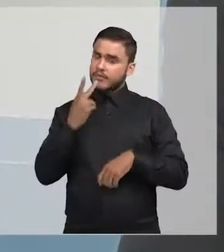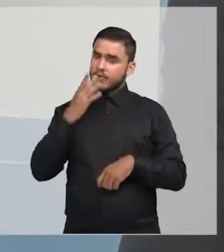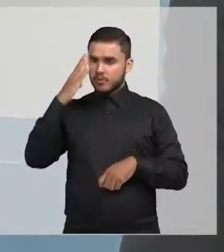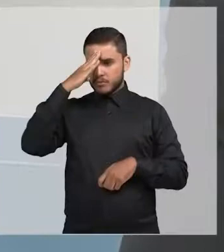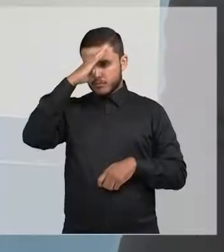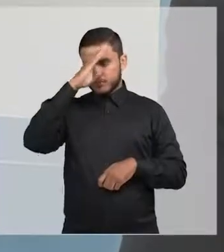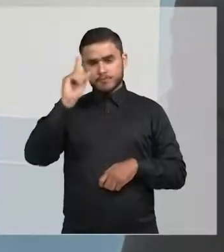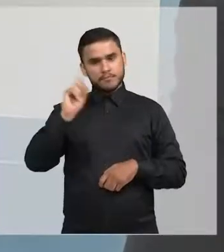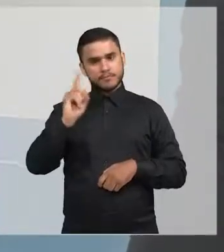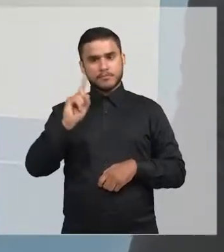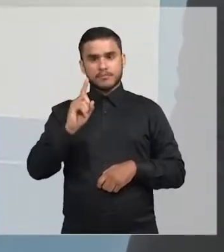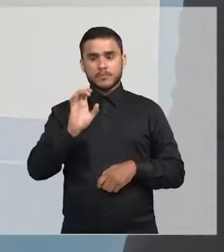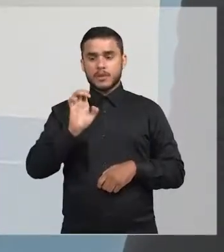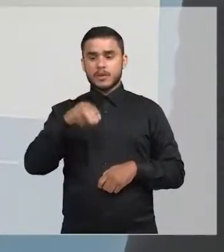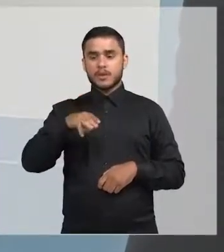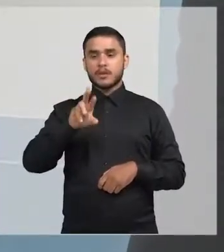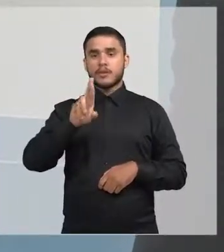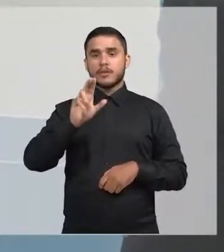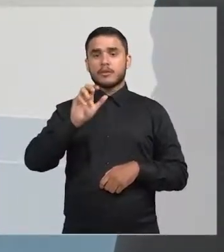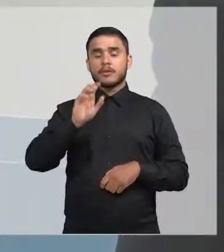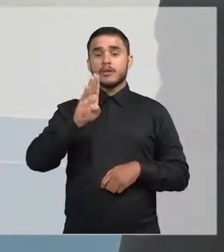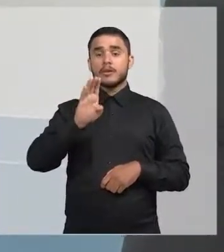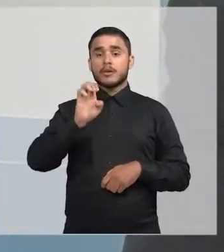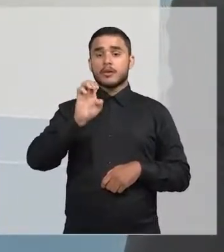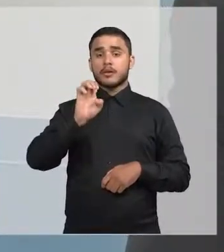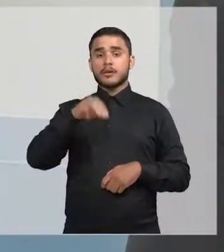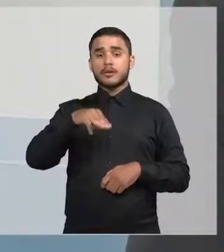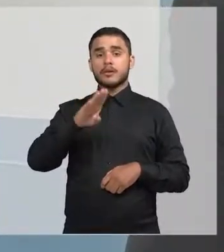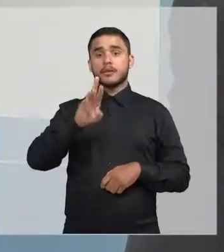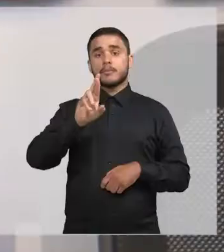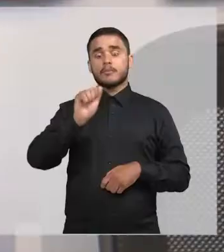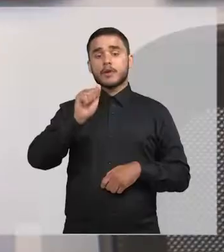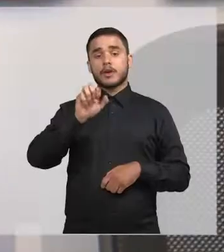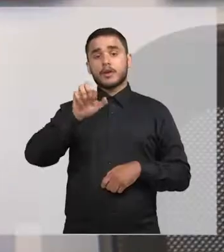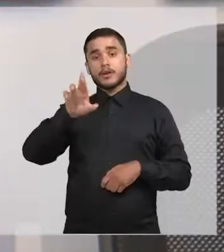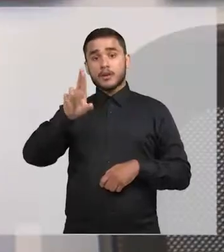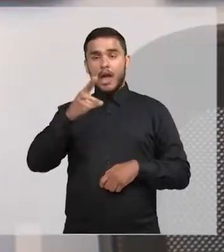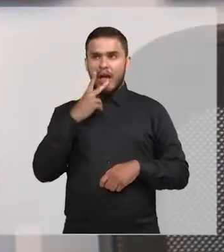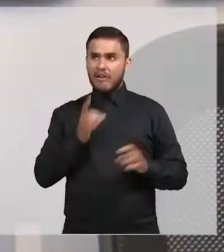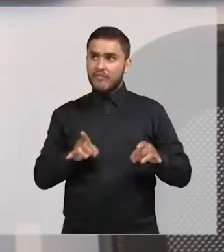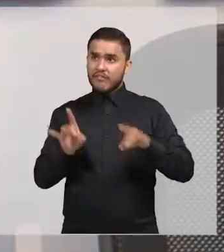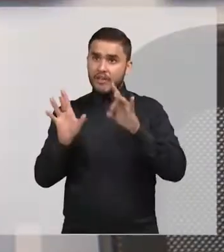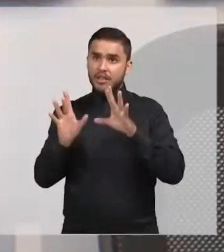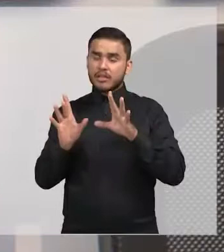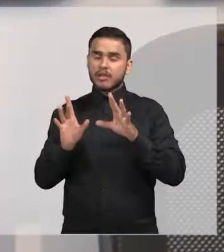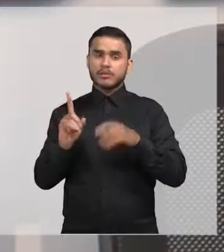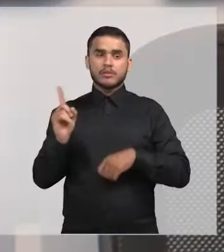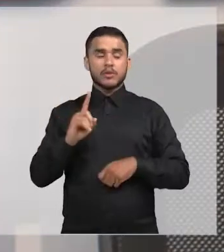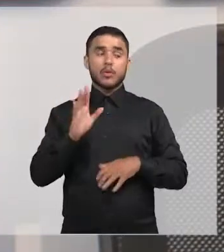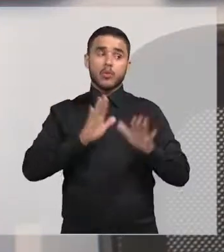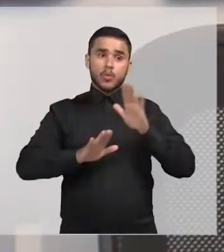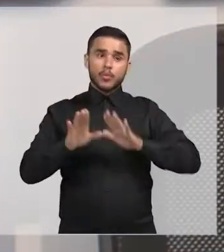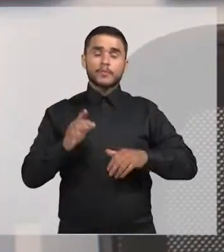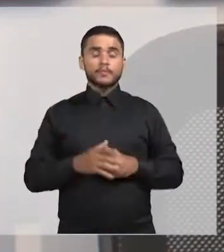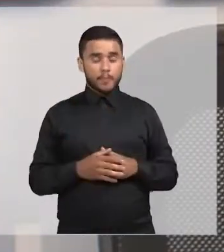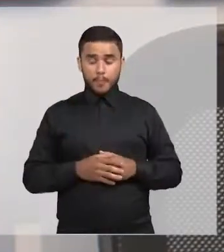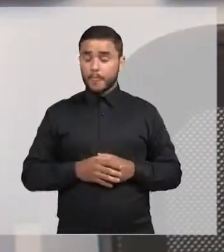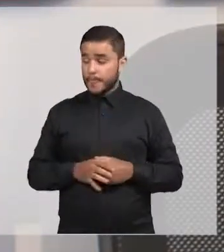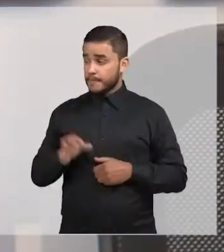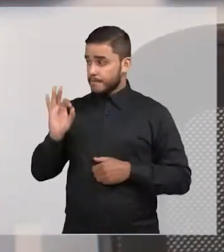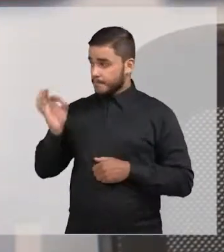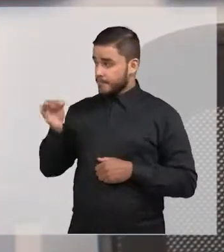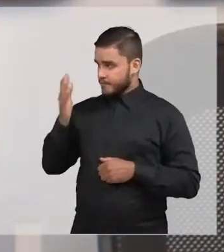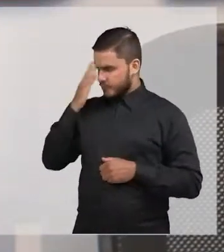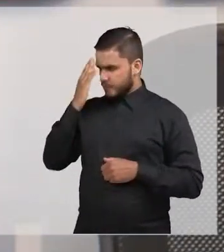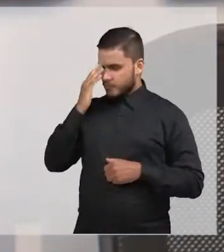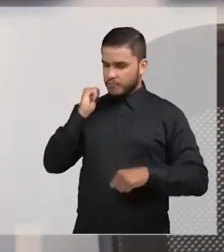reveja a privatização da Embraer, porque ele conhece, né, Luiz? Mas aí que está, quando ele coloca uma figura catedrática com o